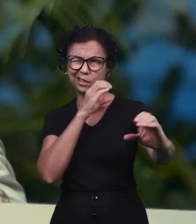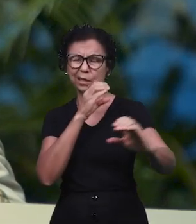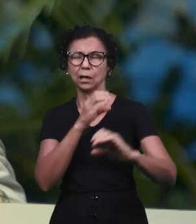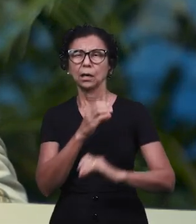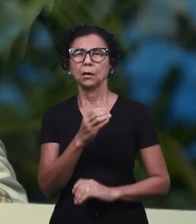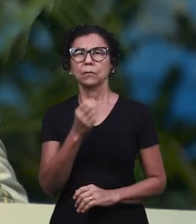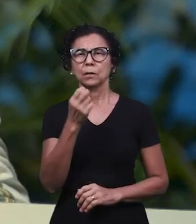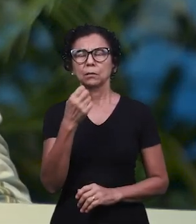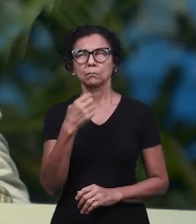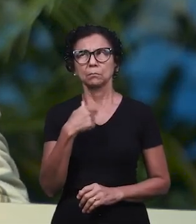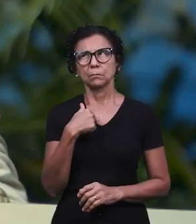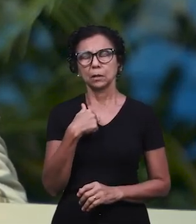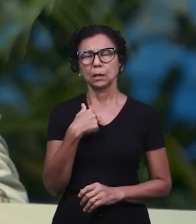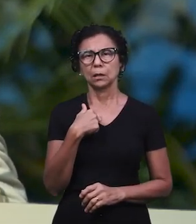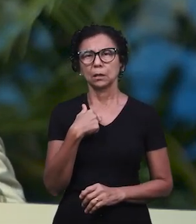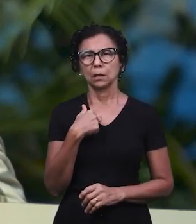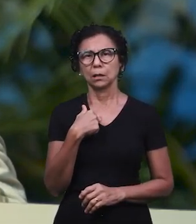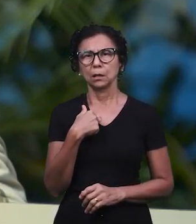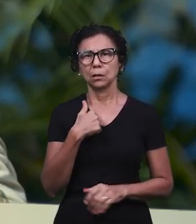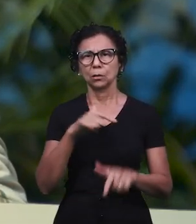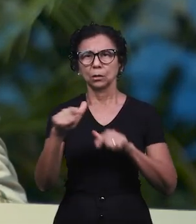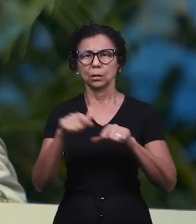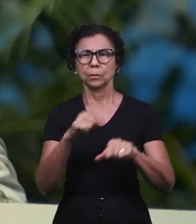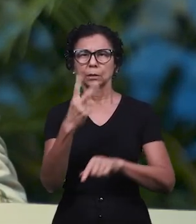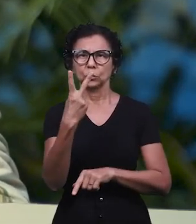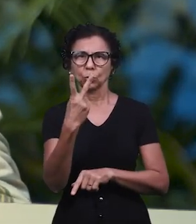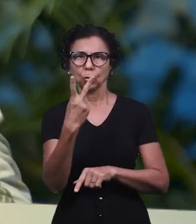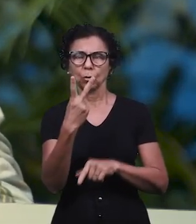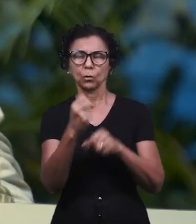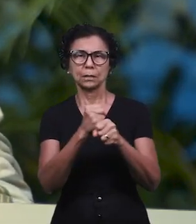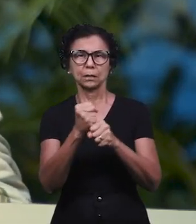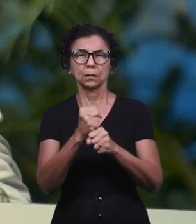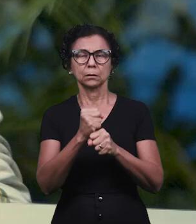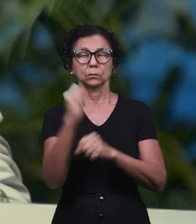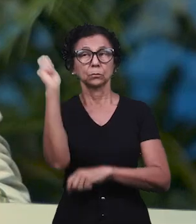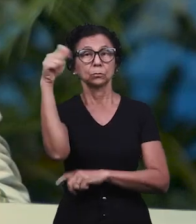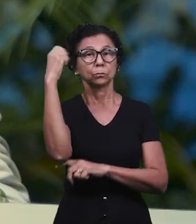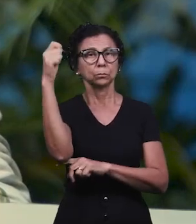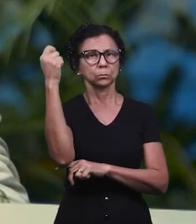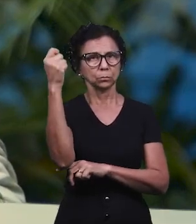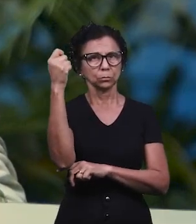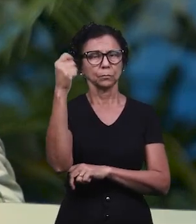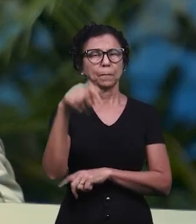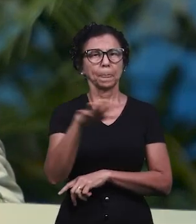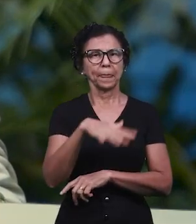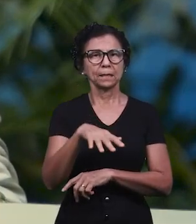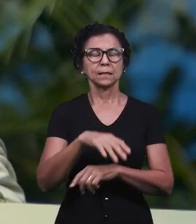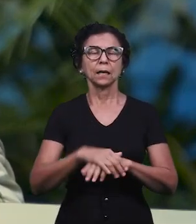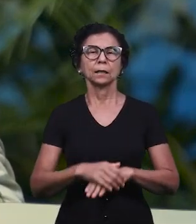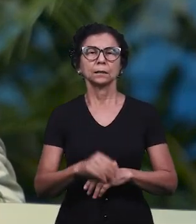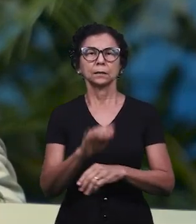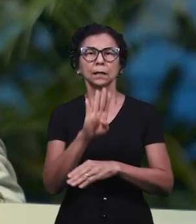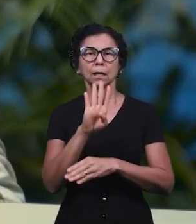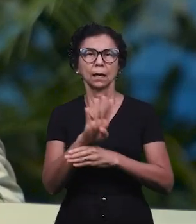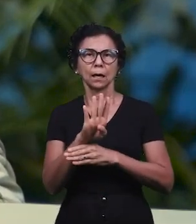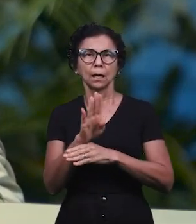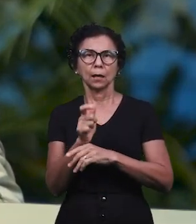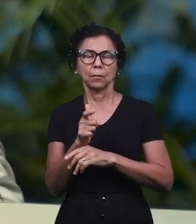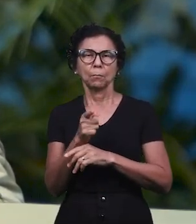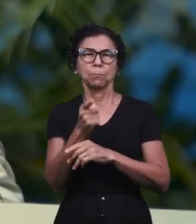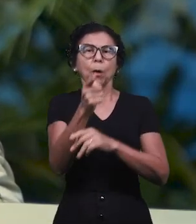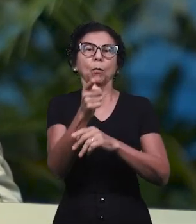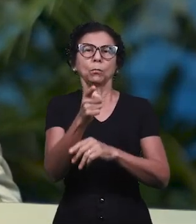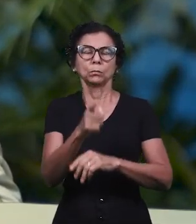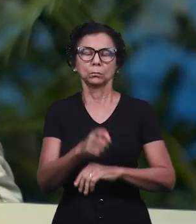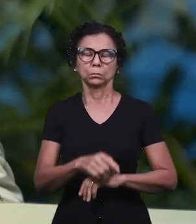anos lá no Sul, lá servindo na unidade de artilharia, e o senhor deu um direcionamento para que eu pudesse realizar esse